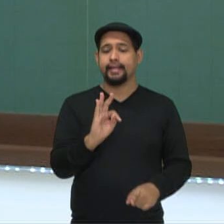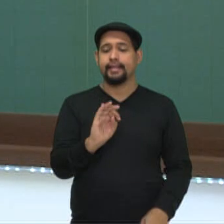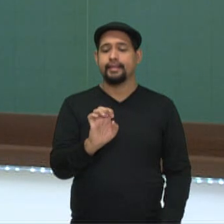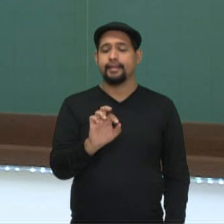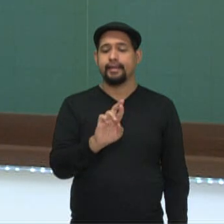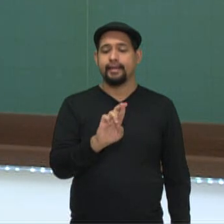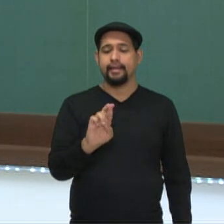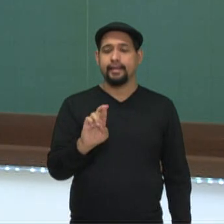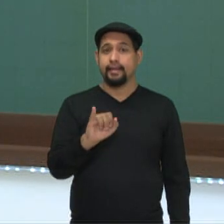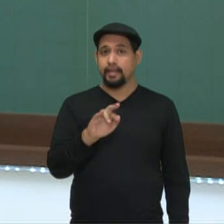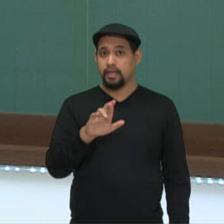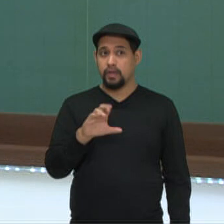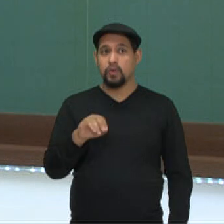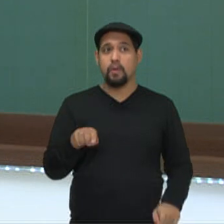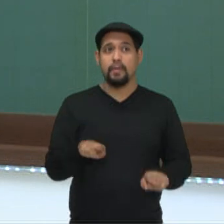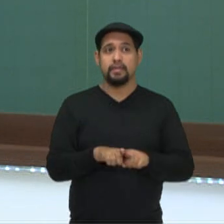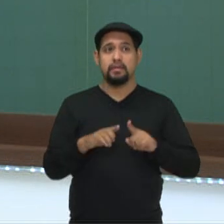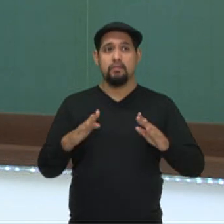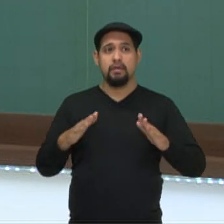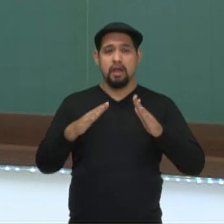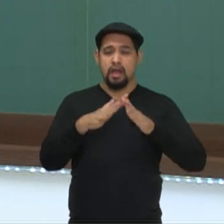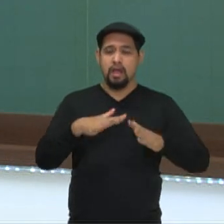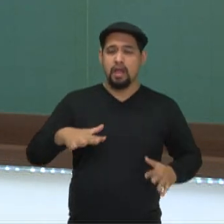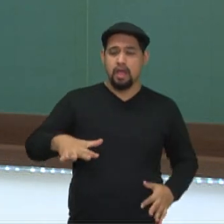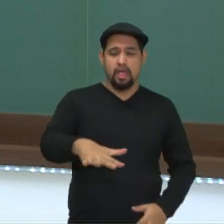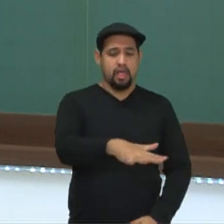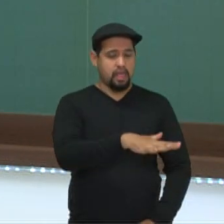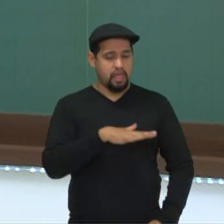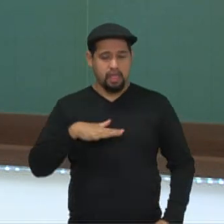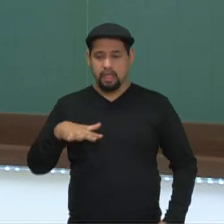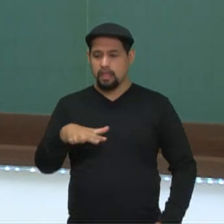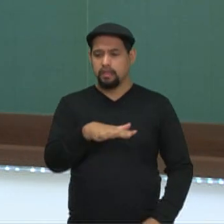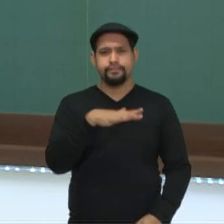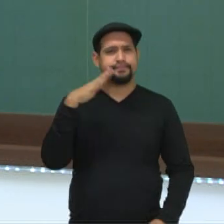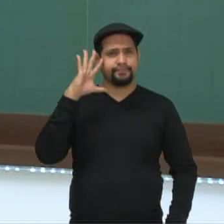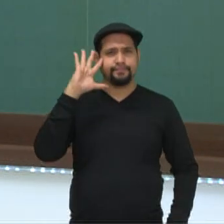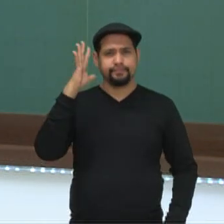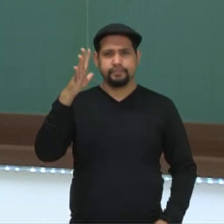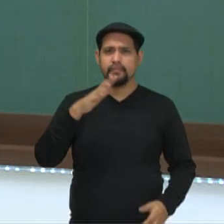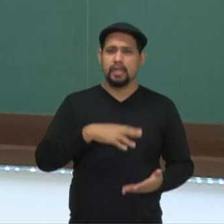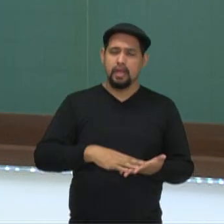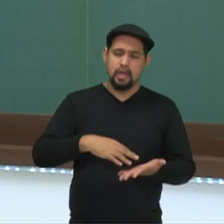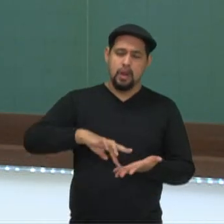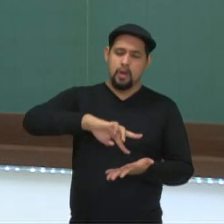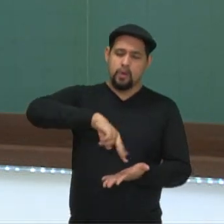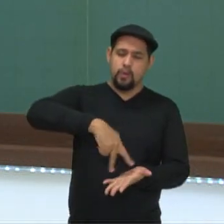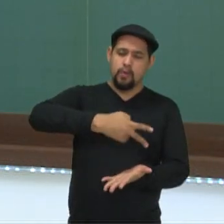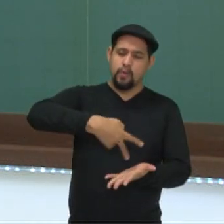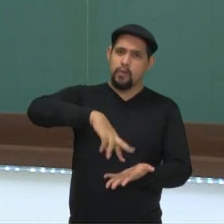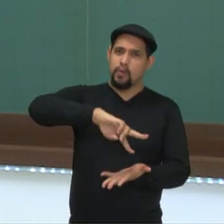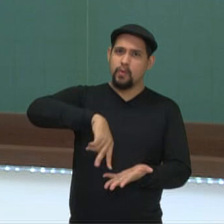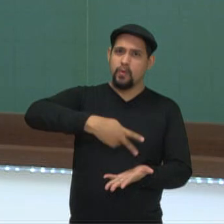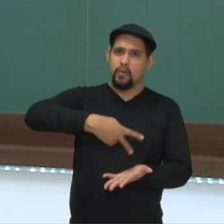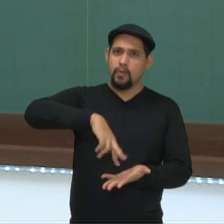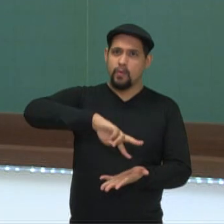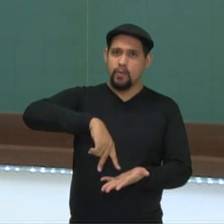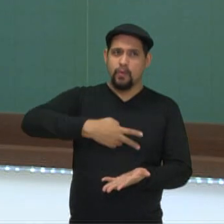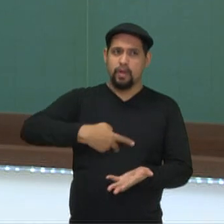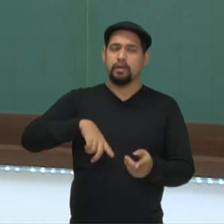geral é um barracão, uma casa, uma garagem, onde acontecem as giras, que são os rituais das religiões de